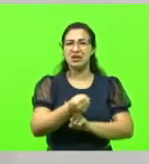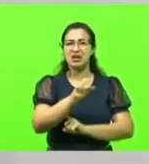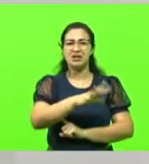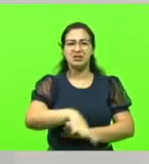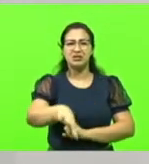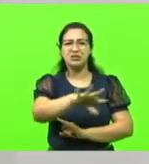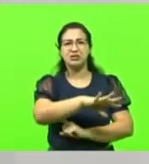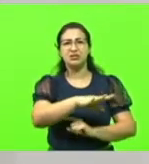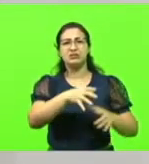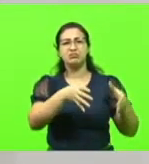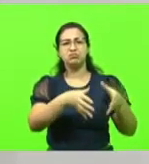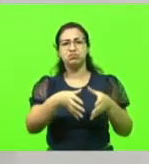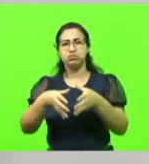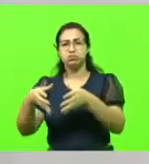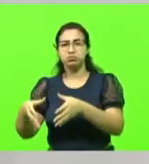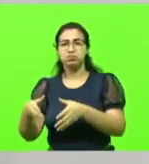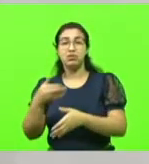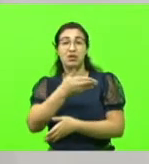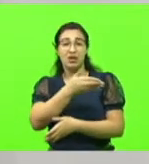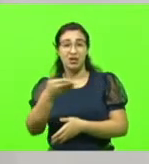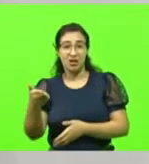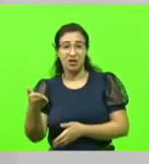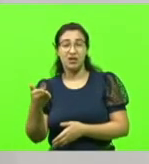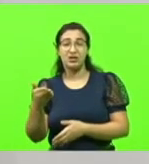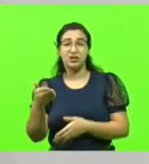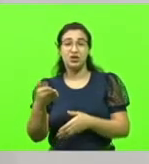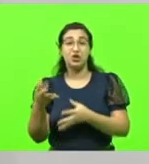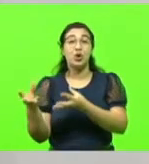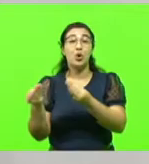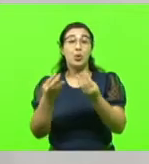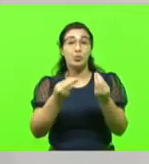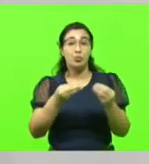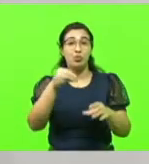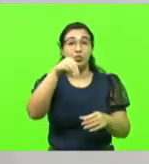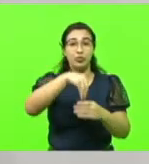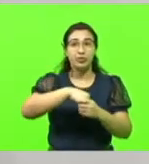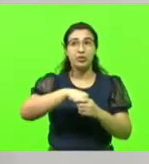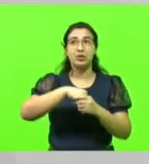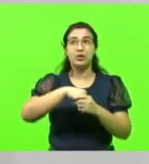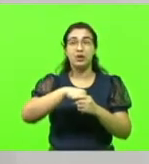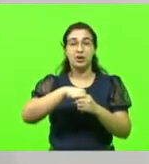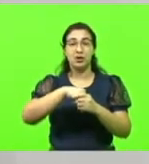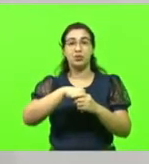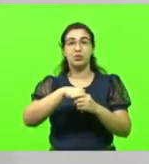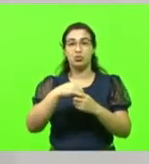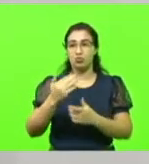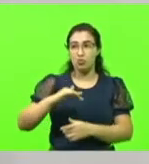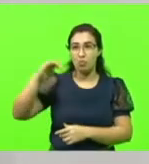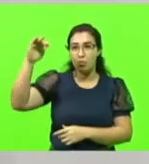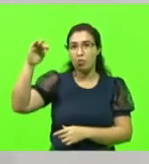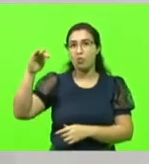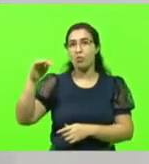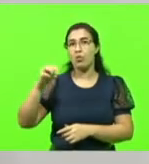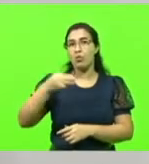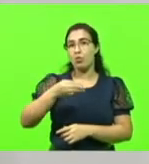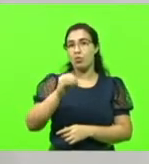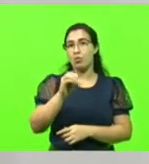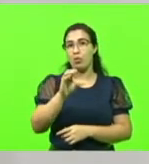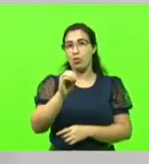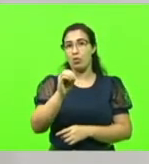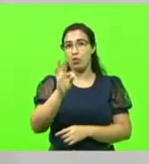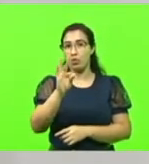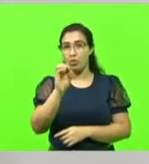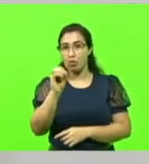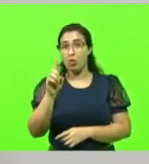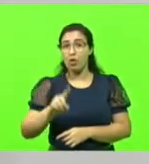sua grande maioria, eu tenho certeza, a sua grande maioria na comunidade do Morro do Mocotó são pessoas decentes, são pessoas boas, são pessoas